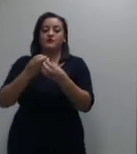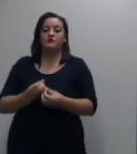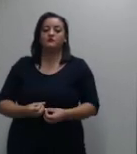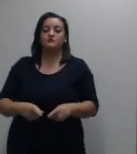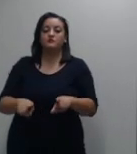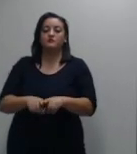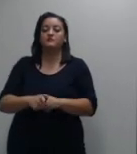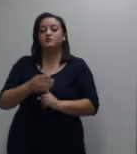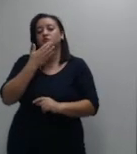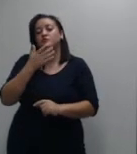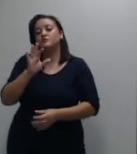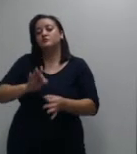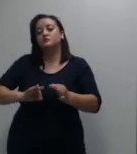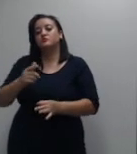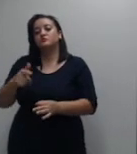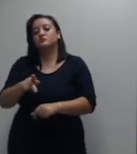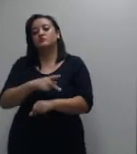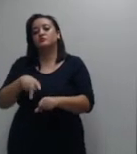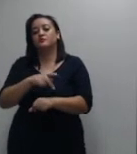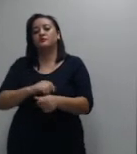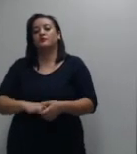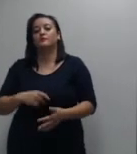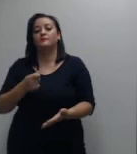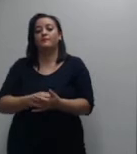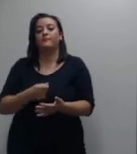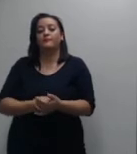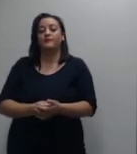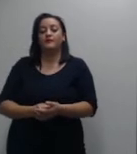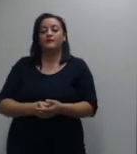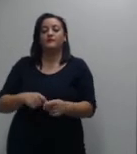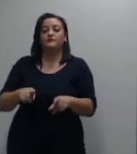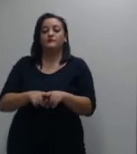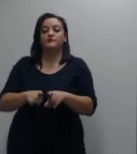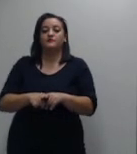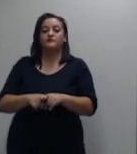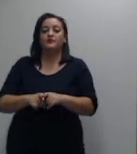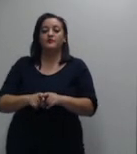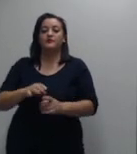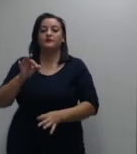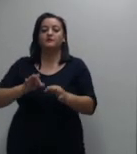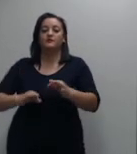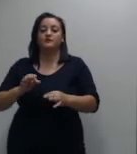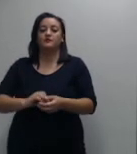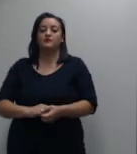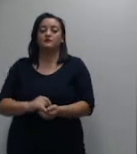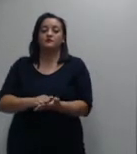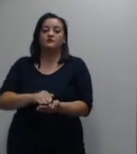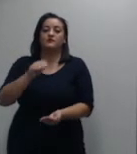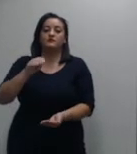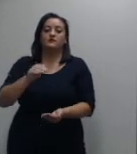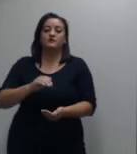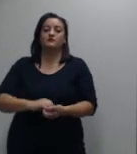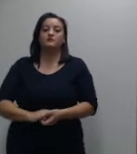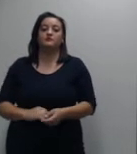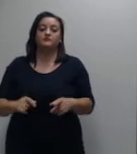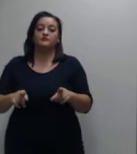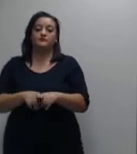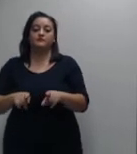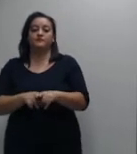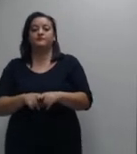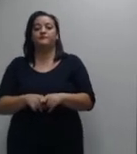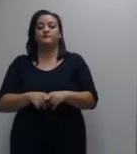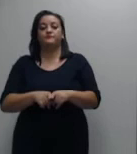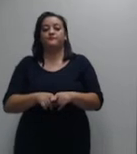estrangeiro fixam-se os honorários advocatícios sucumbenciais por Equidade dos Mutantes receita de reais e como